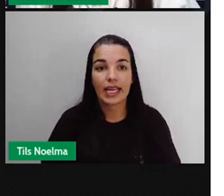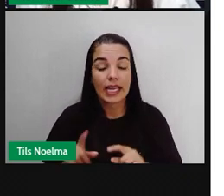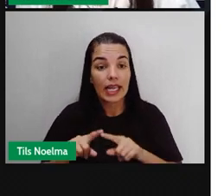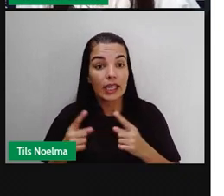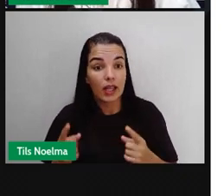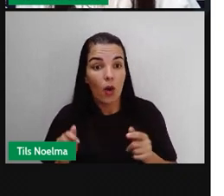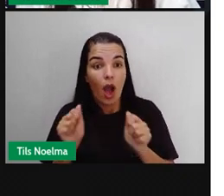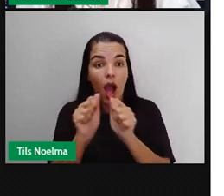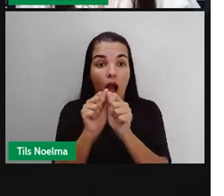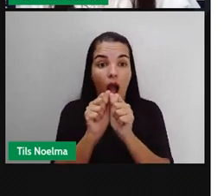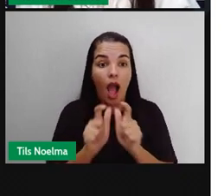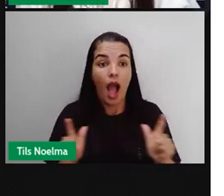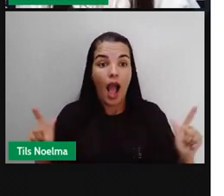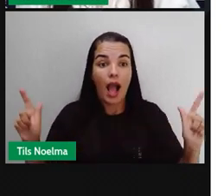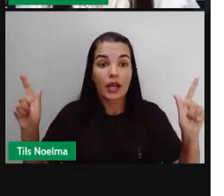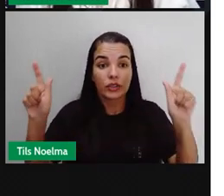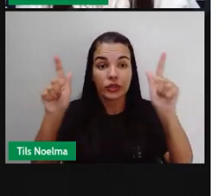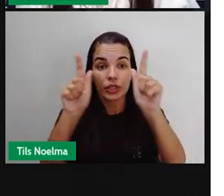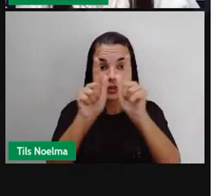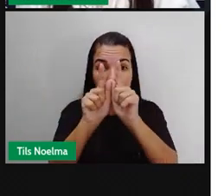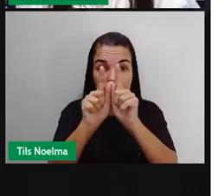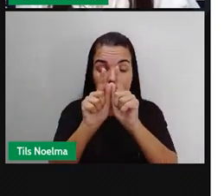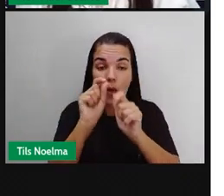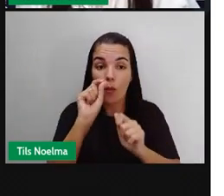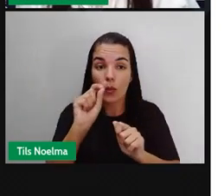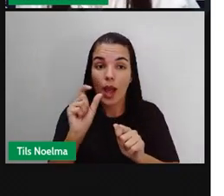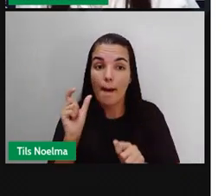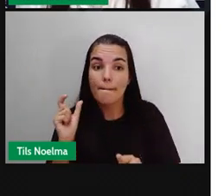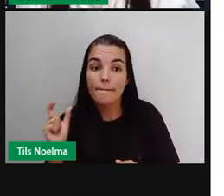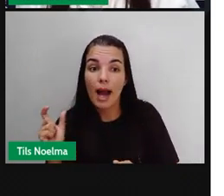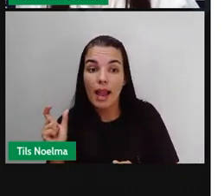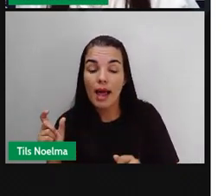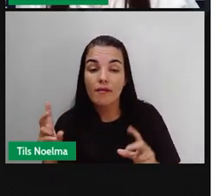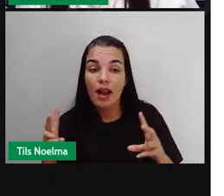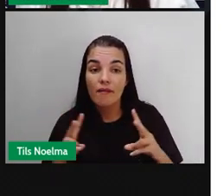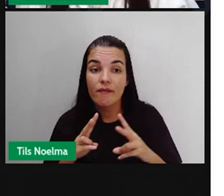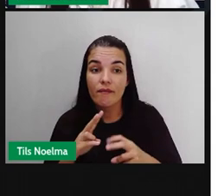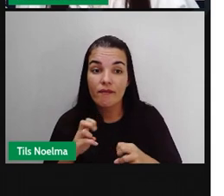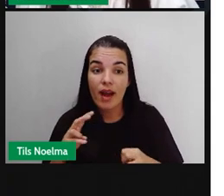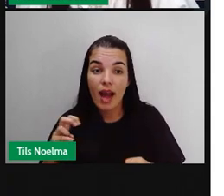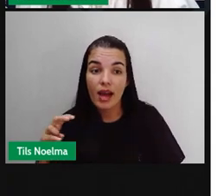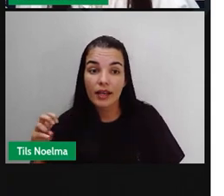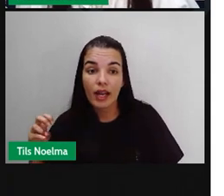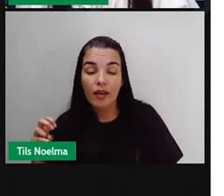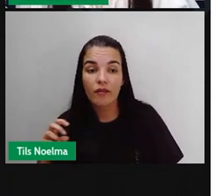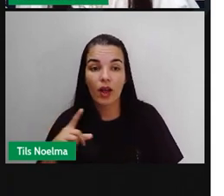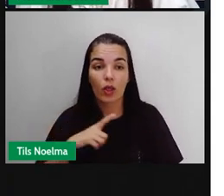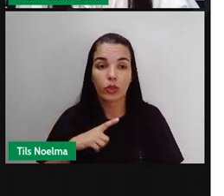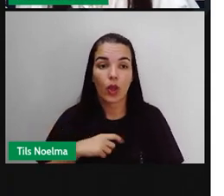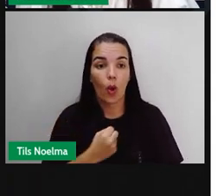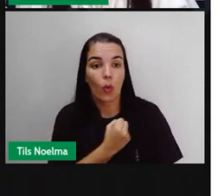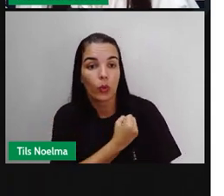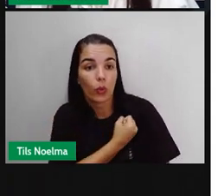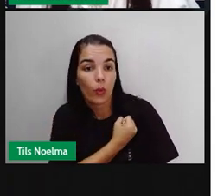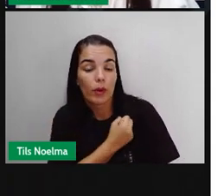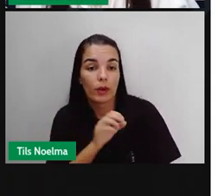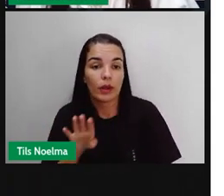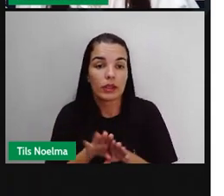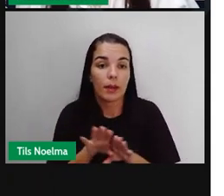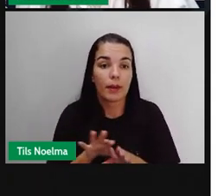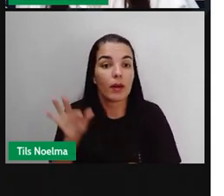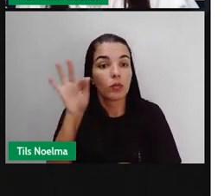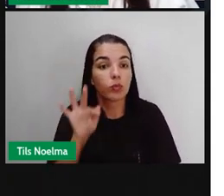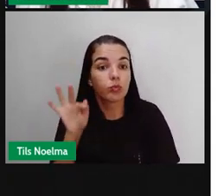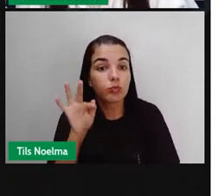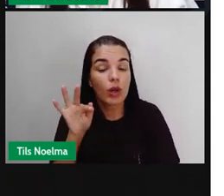Assim, adjetivo é a palavra variável de um gênero, número e grau que caracteriza o substantivo,